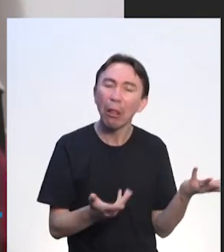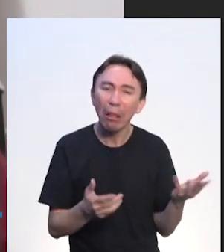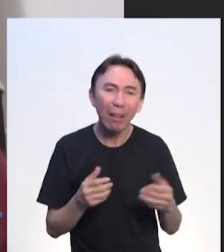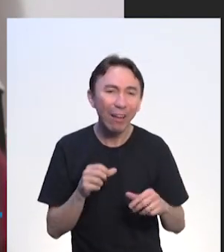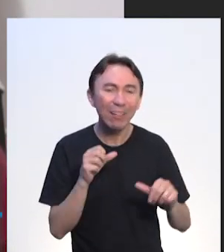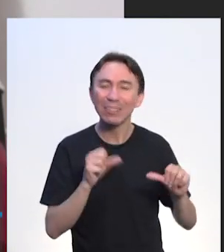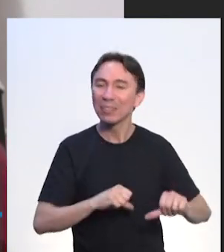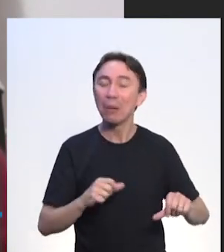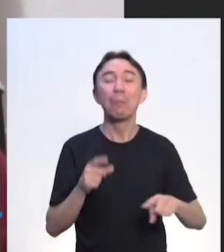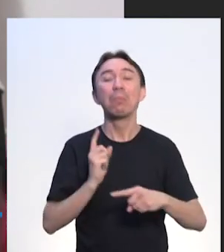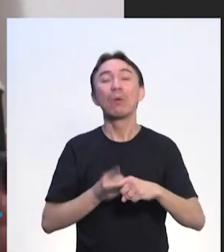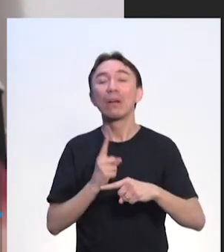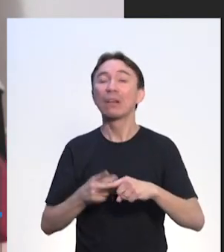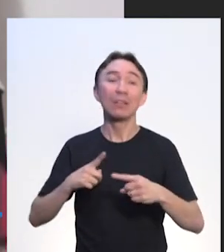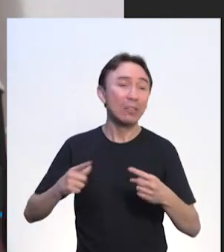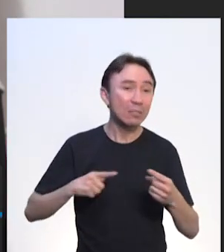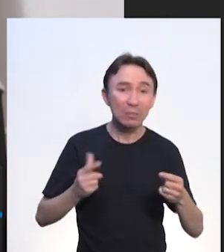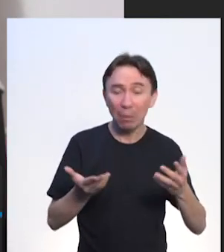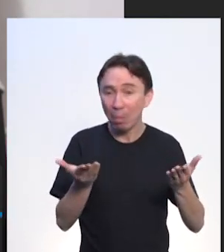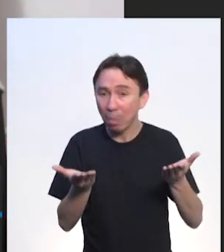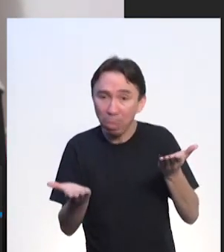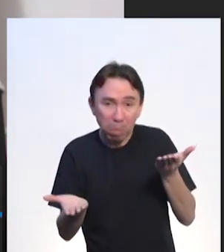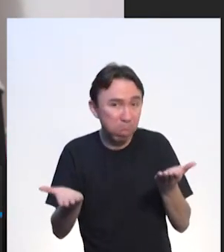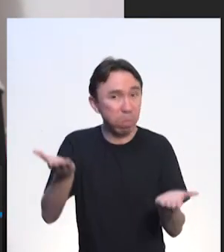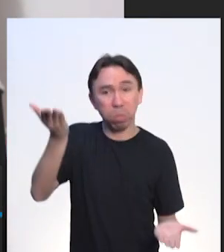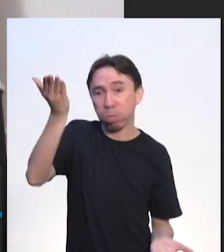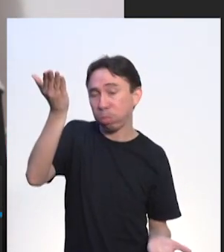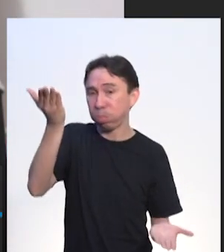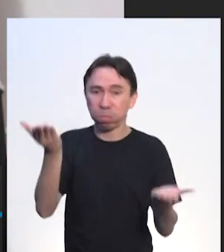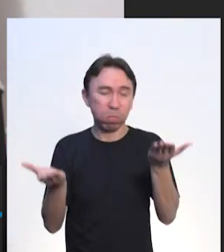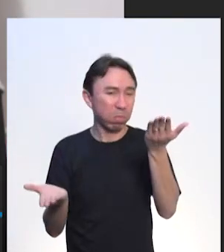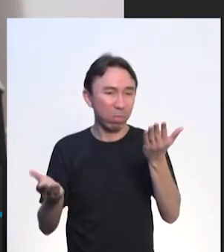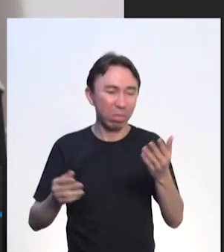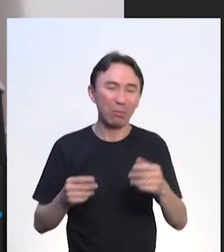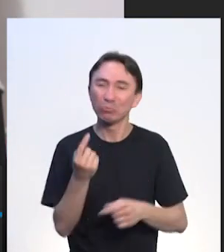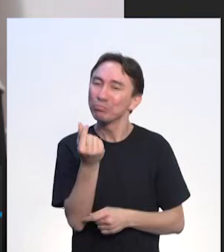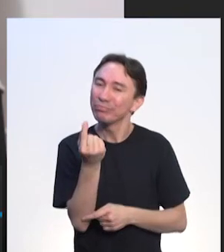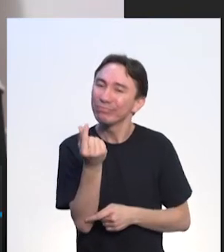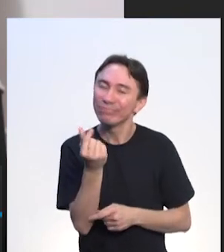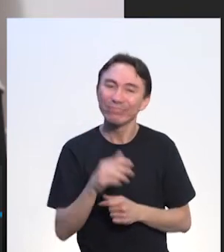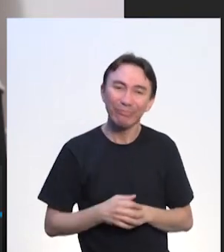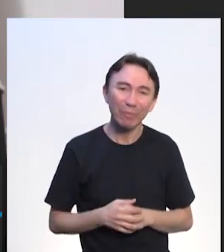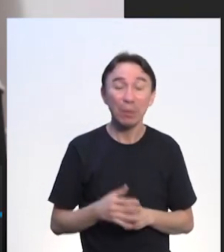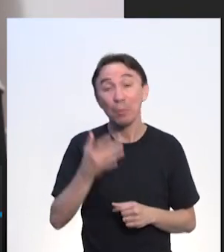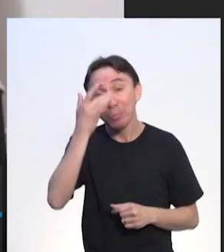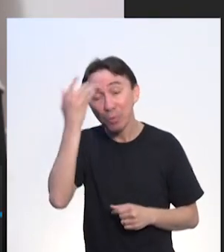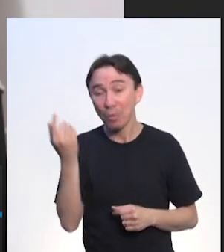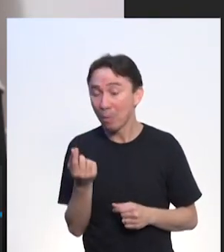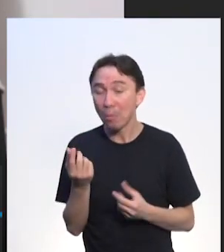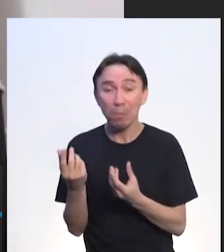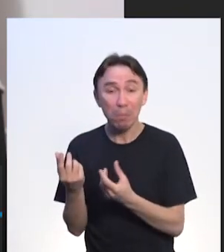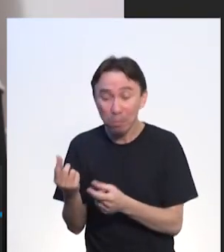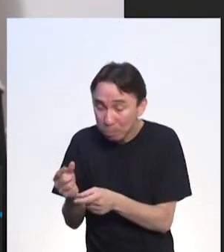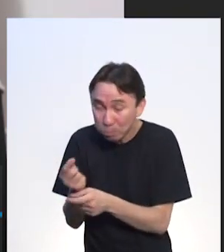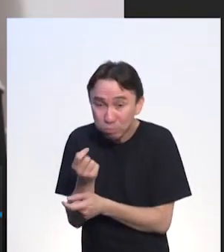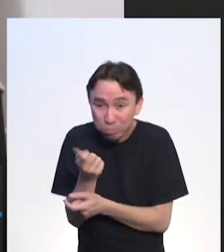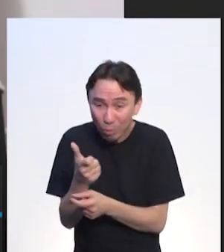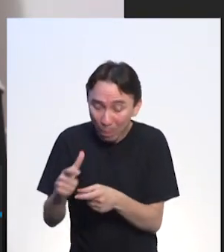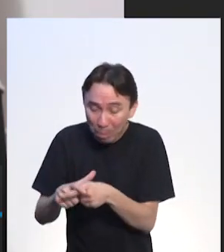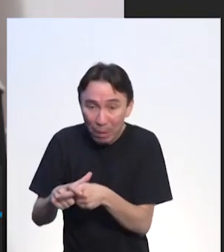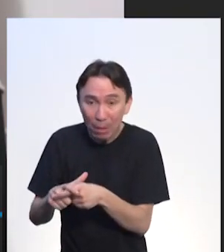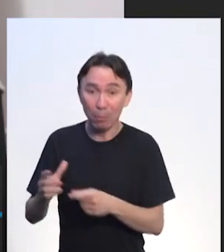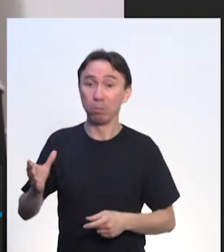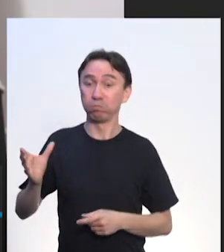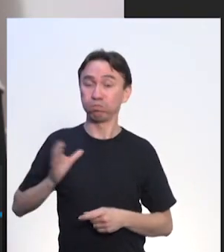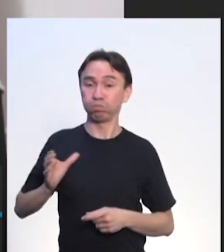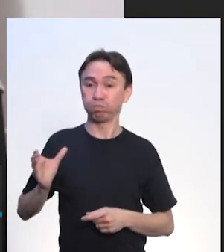desequilíbrio econômico nos nossos sistemas, com uma má distribuição de renda, com as pessoas ali, a gente tem uma desigualdade social muito grande, onde